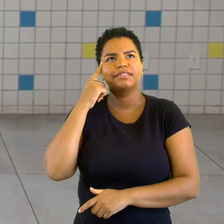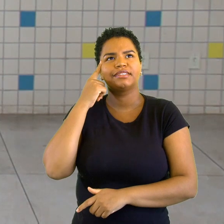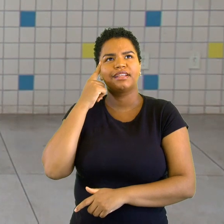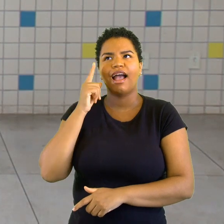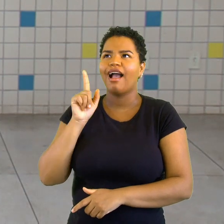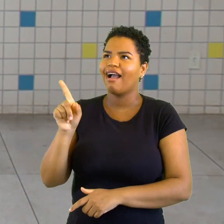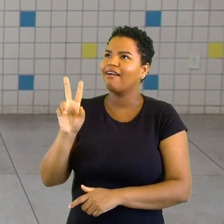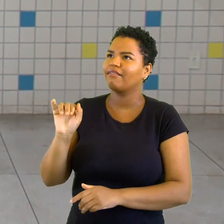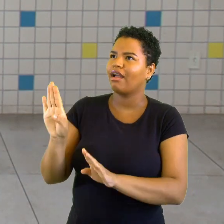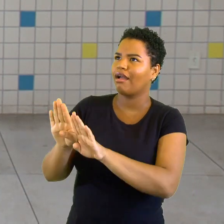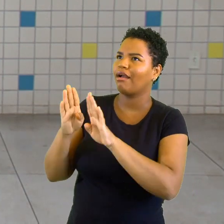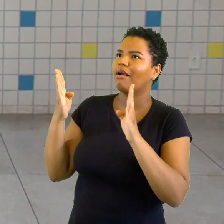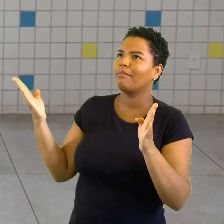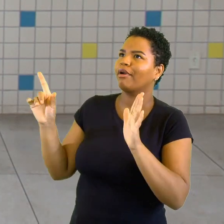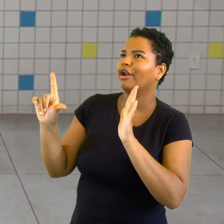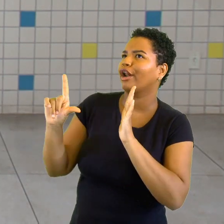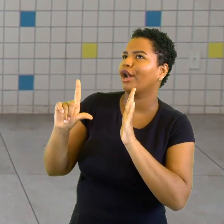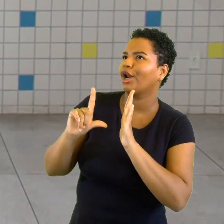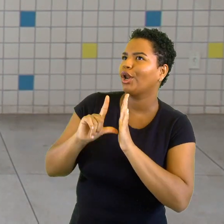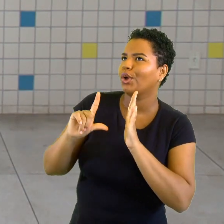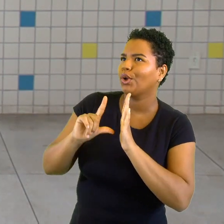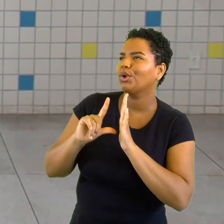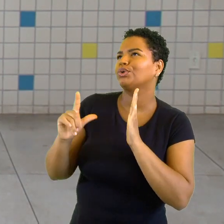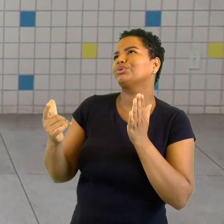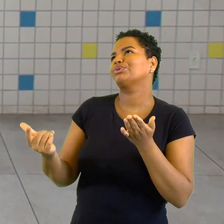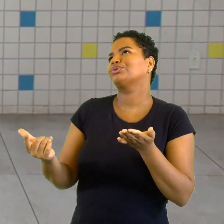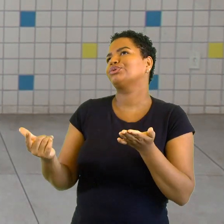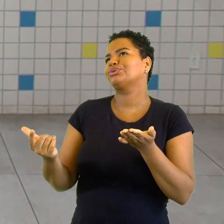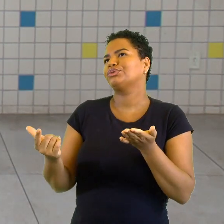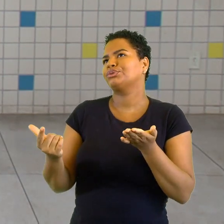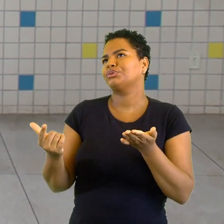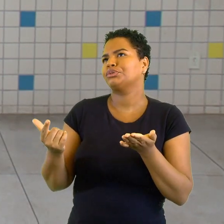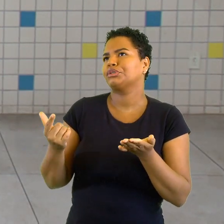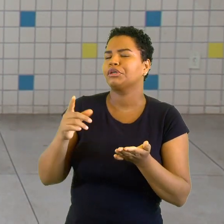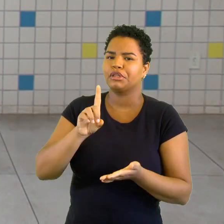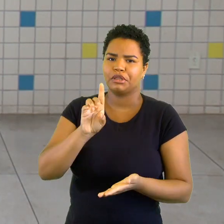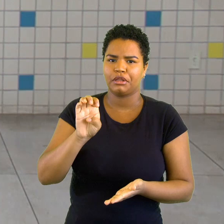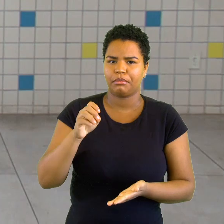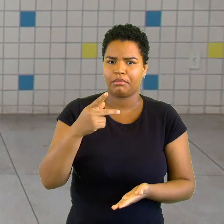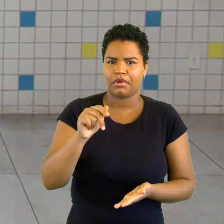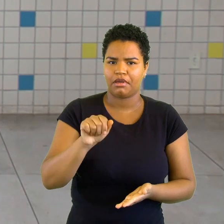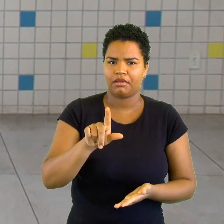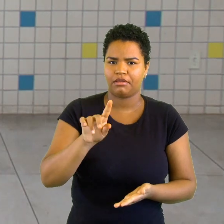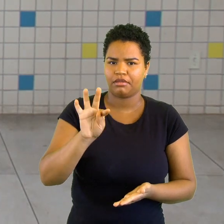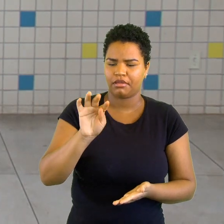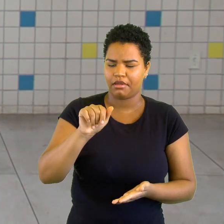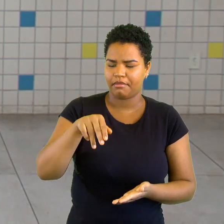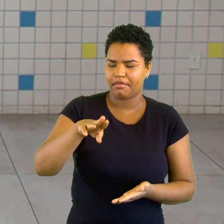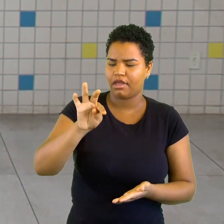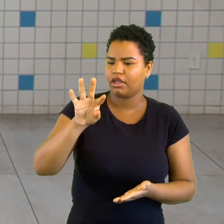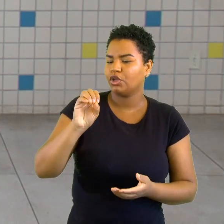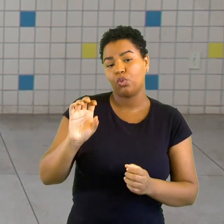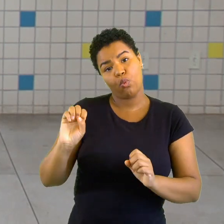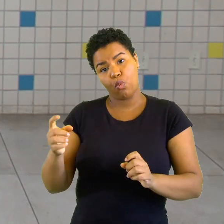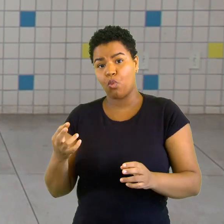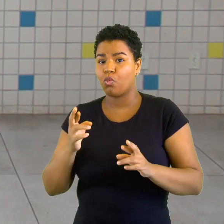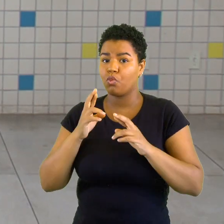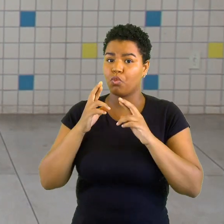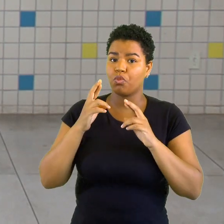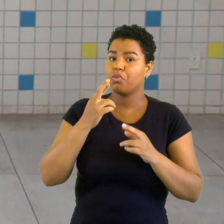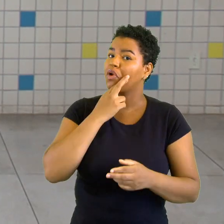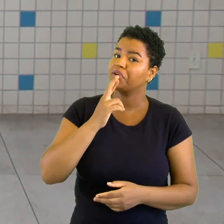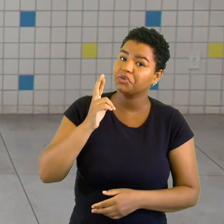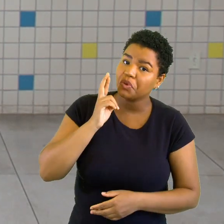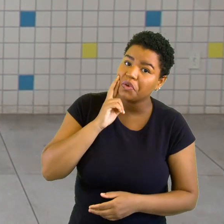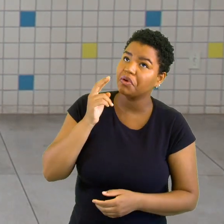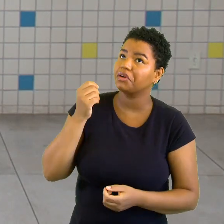uma loja de departamento ou vai abrir um restaurante. Por quê? Porque eu analisei as informações. Ele é um